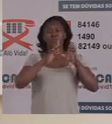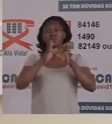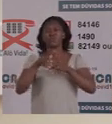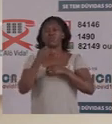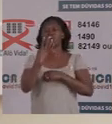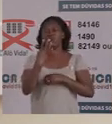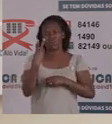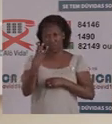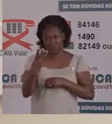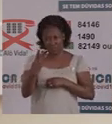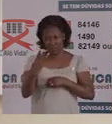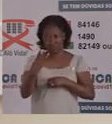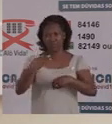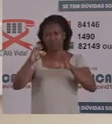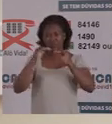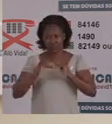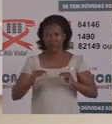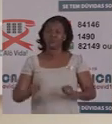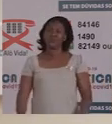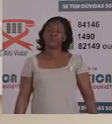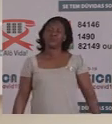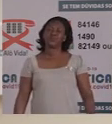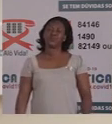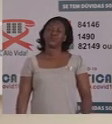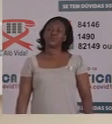O próximo slide, por favor.